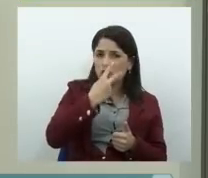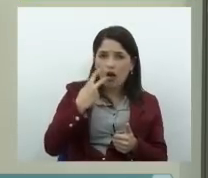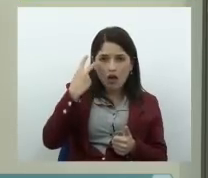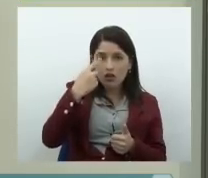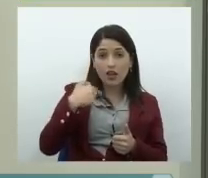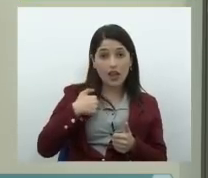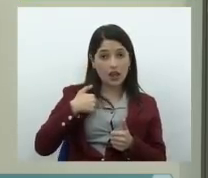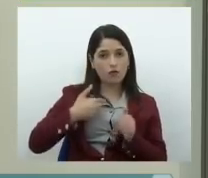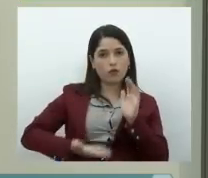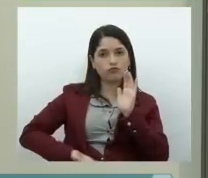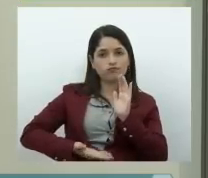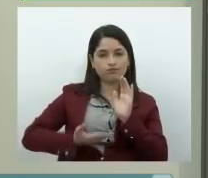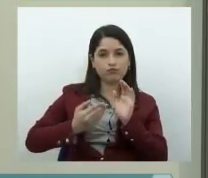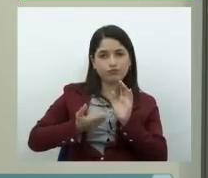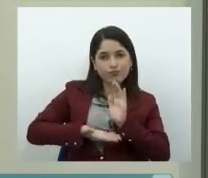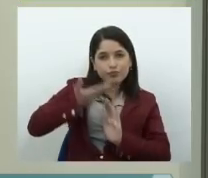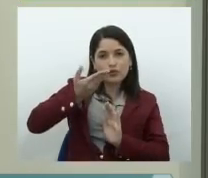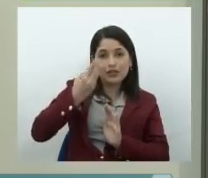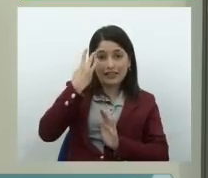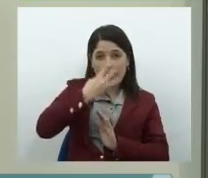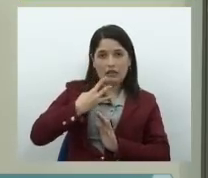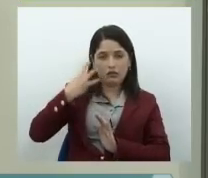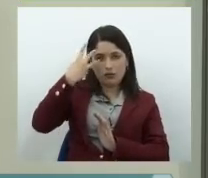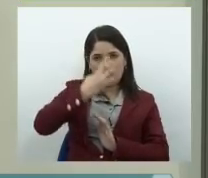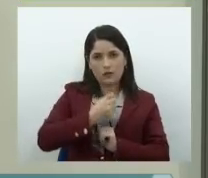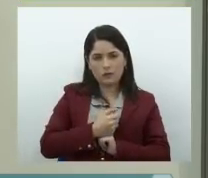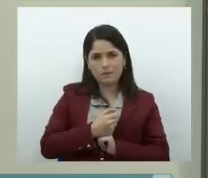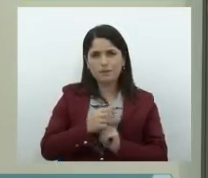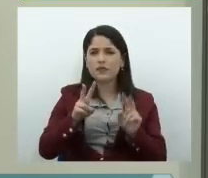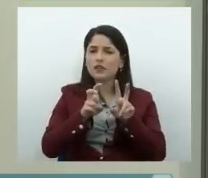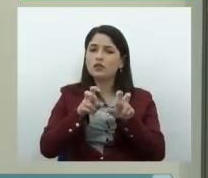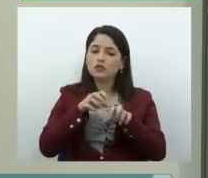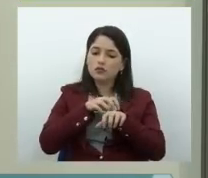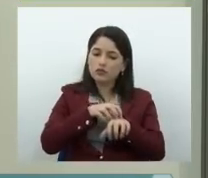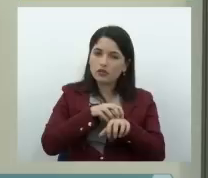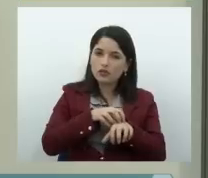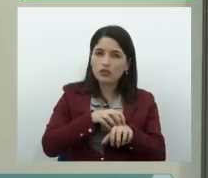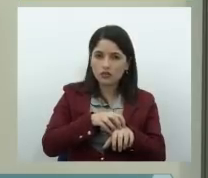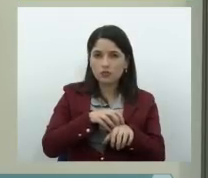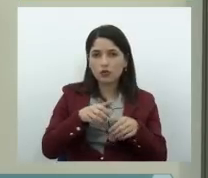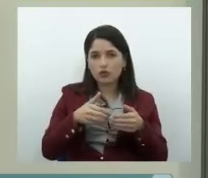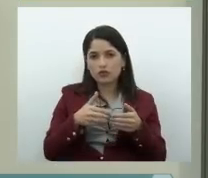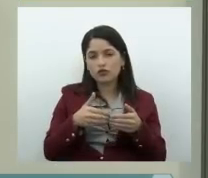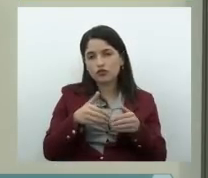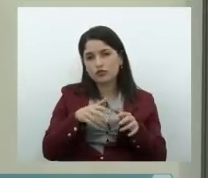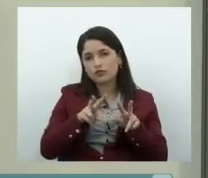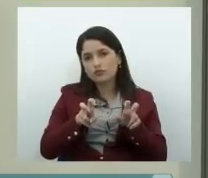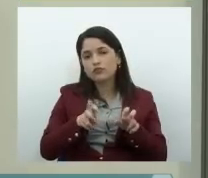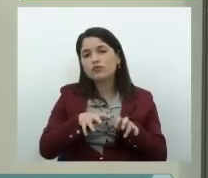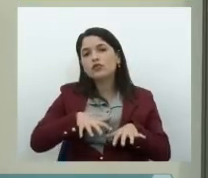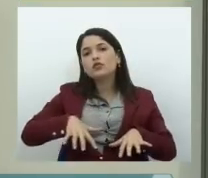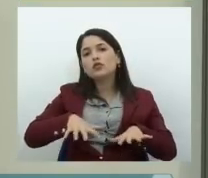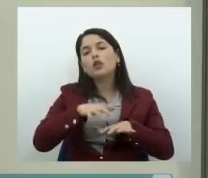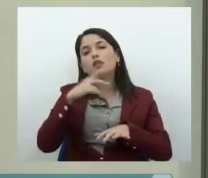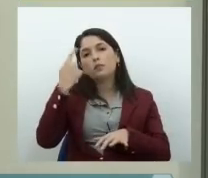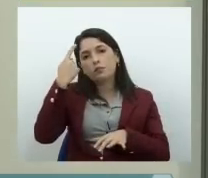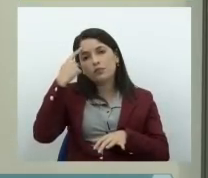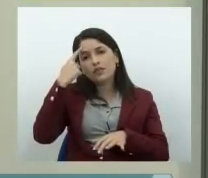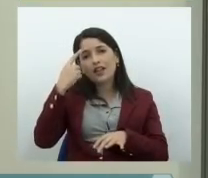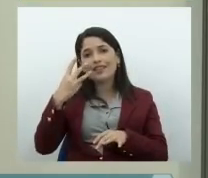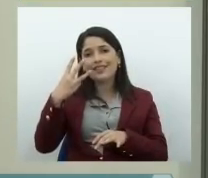de grandes avanços, de obras que vão melhorar a vida dos seus habitantes aqui em Guarulhos para os próximos 30